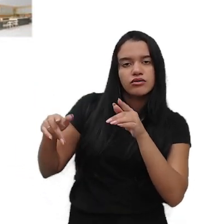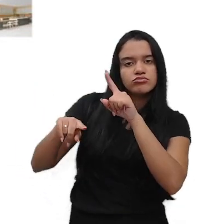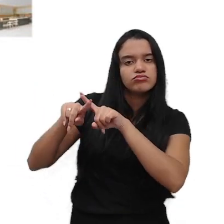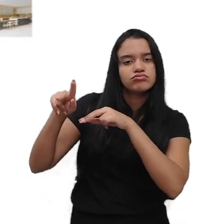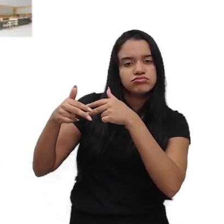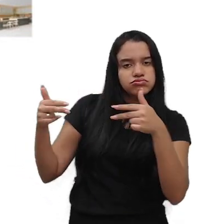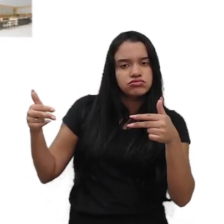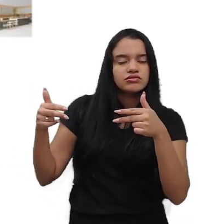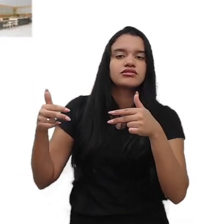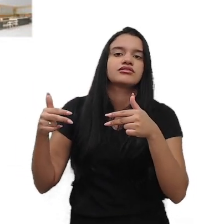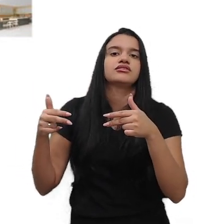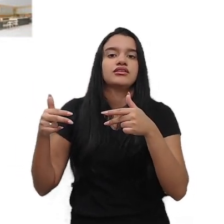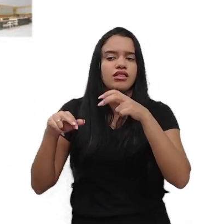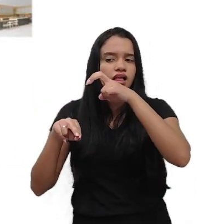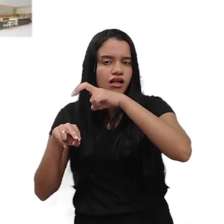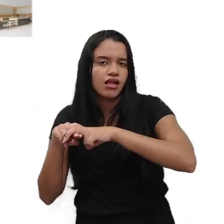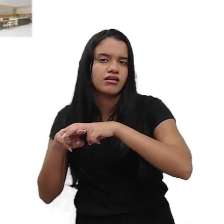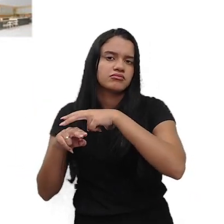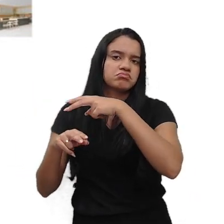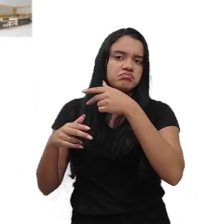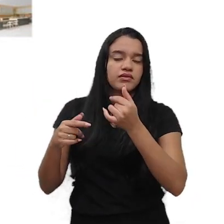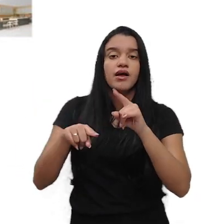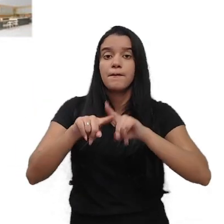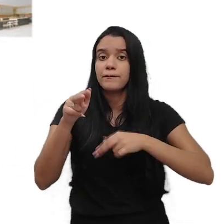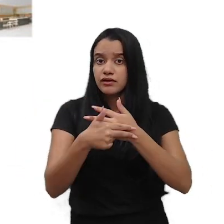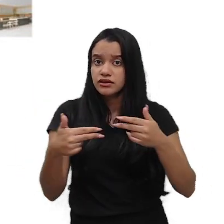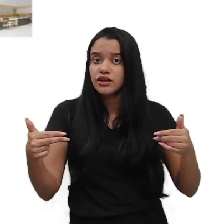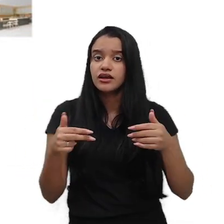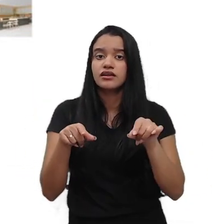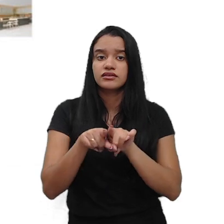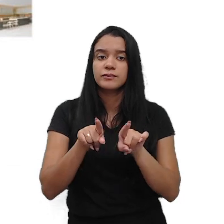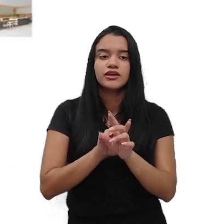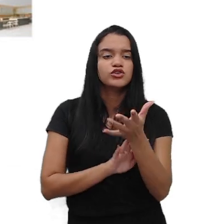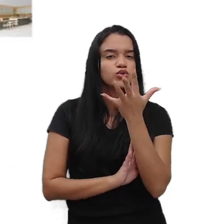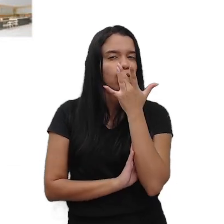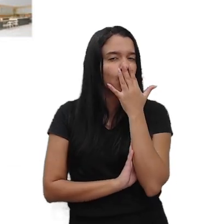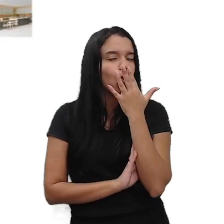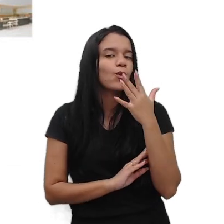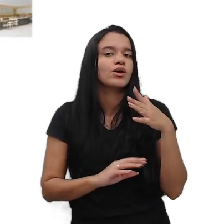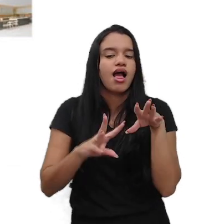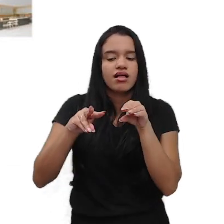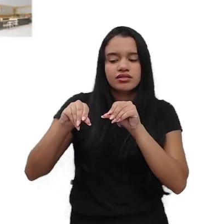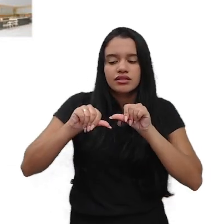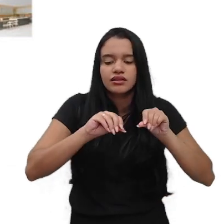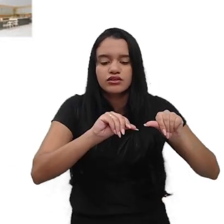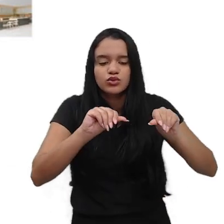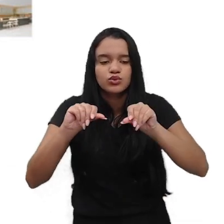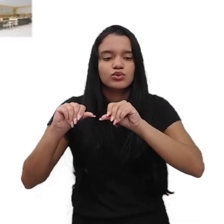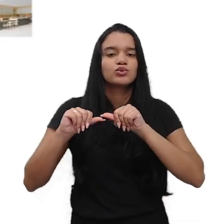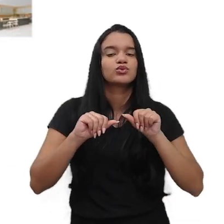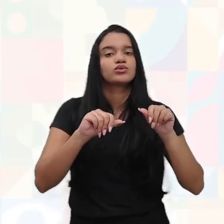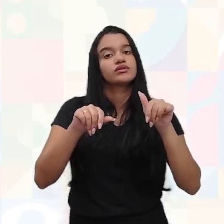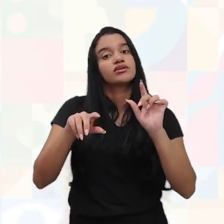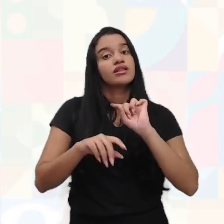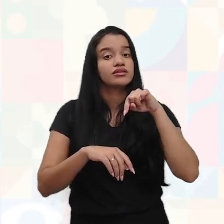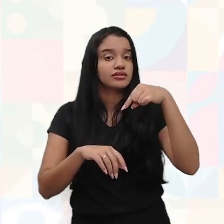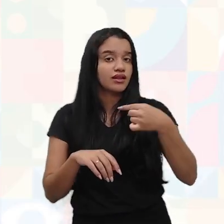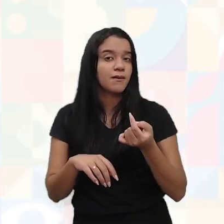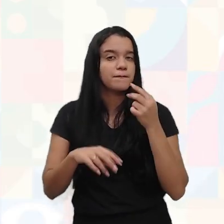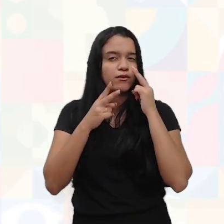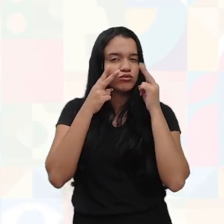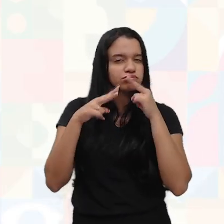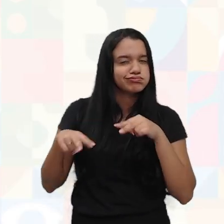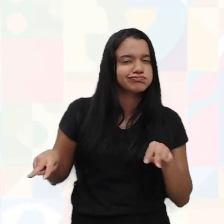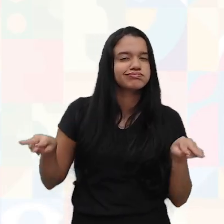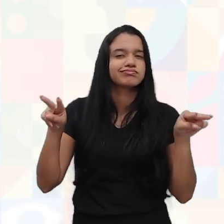geral, né? As especificações dos materiais, as cores, as texturas e, por fim, uma perspectiva que dá uma